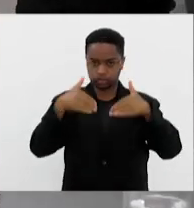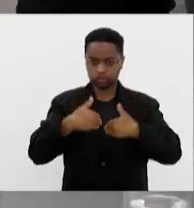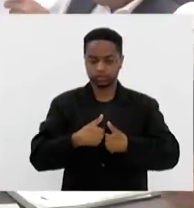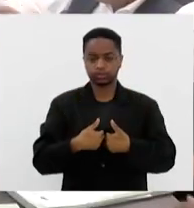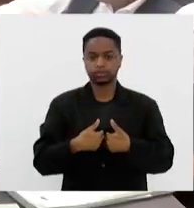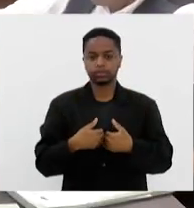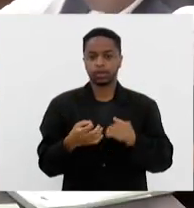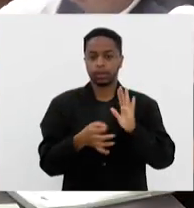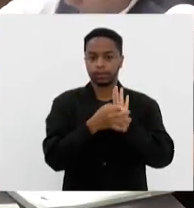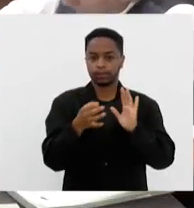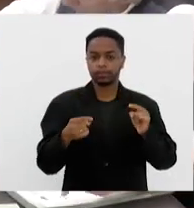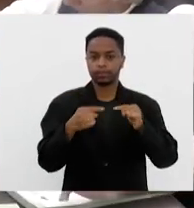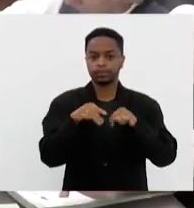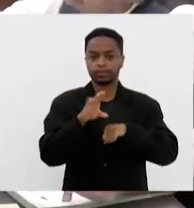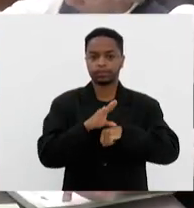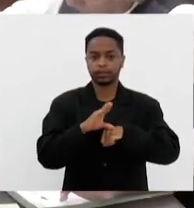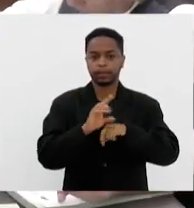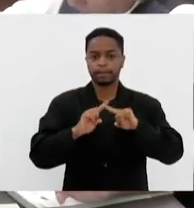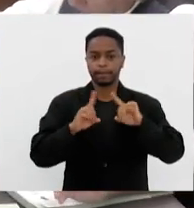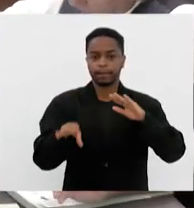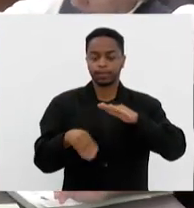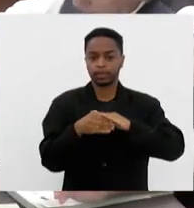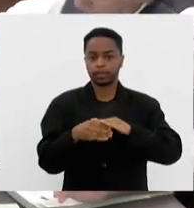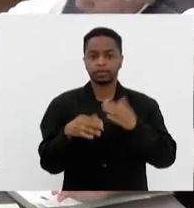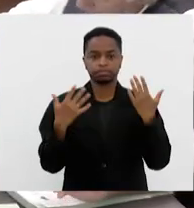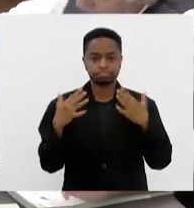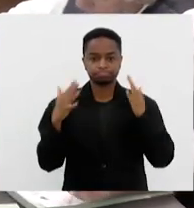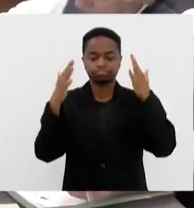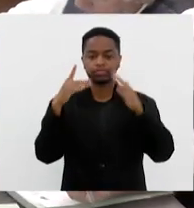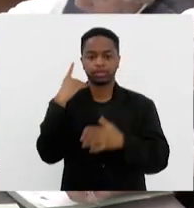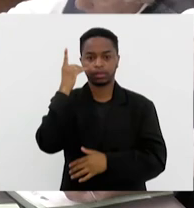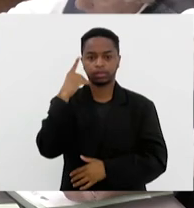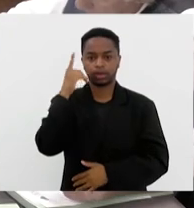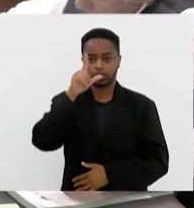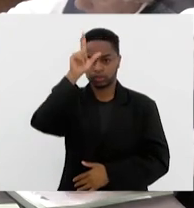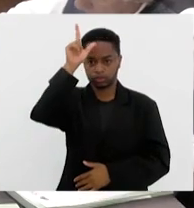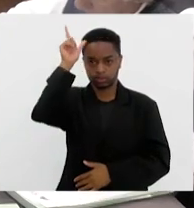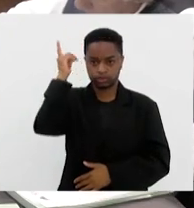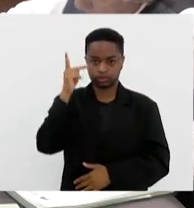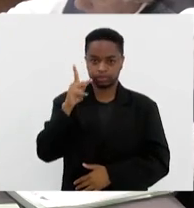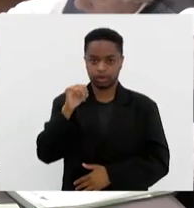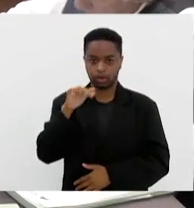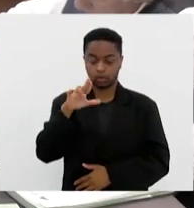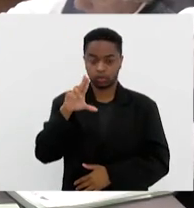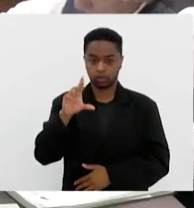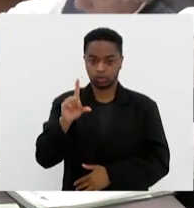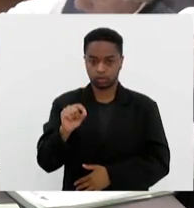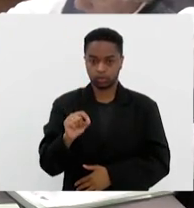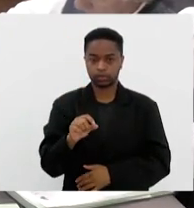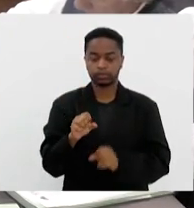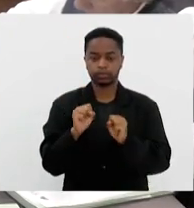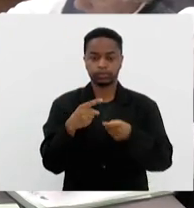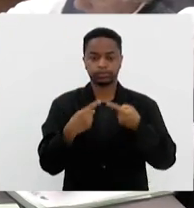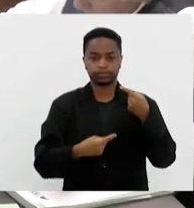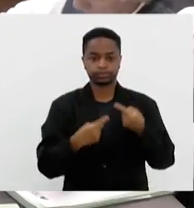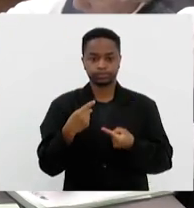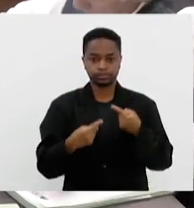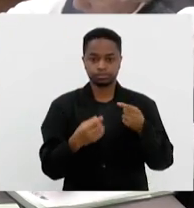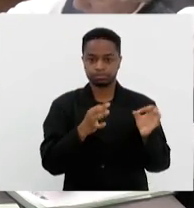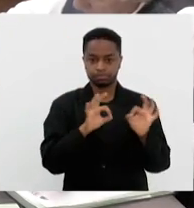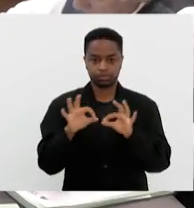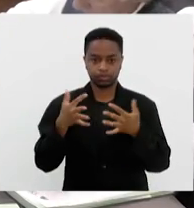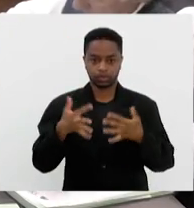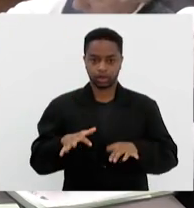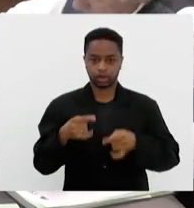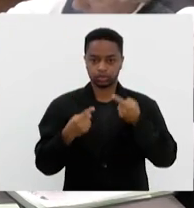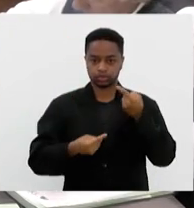pela constitucionalidade com emenda, saudando a iniciativa do deputado Luiz Cláudio. Grande projeto. Em discussão. Não havendo